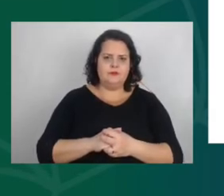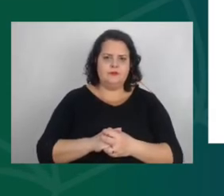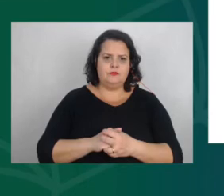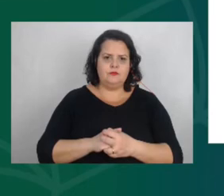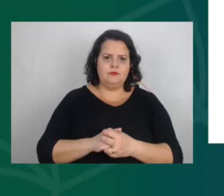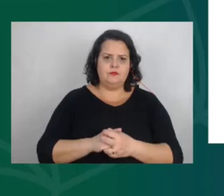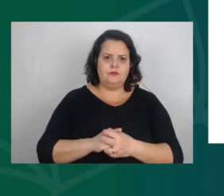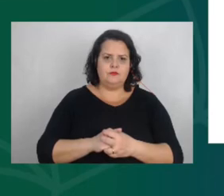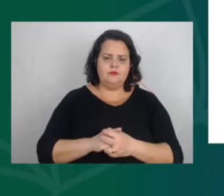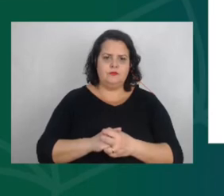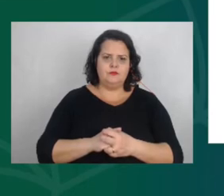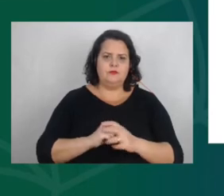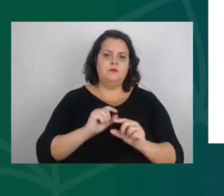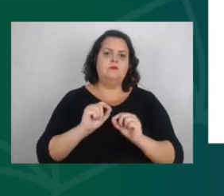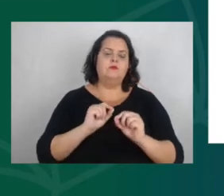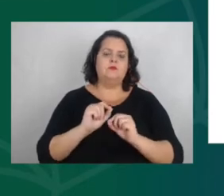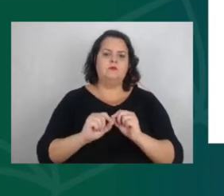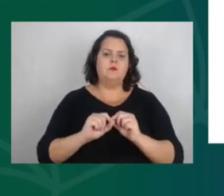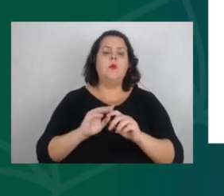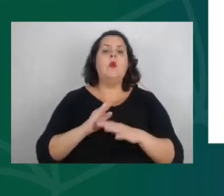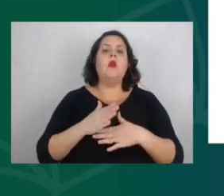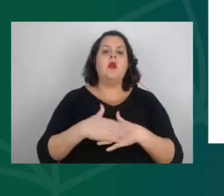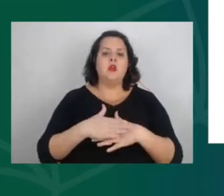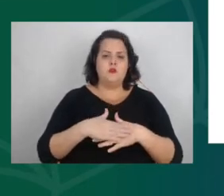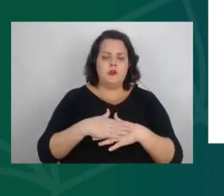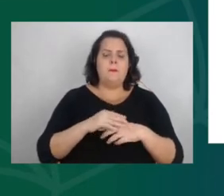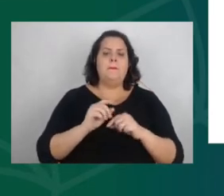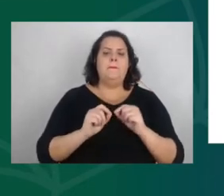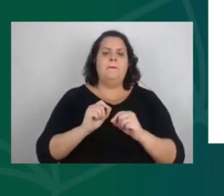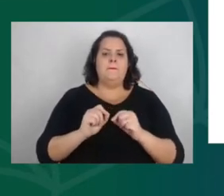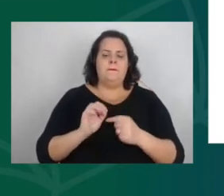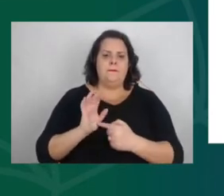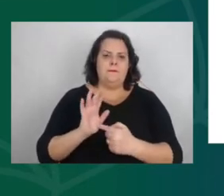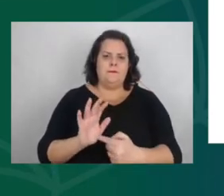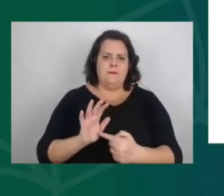Assim fizemos. Então, nós coletamos amostras